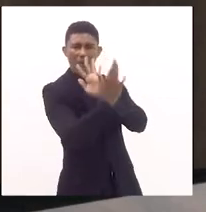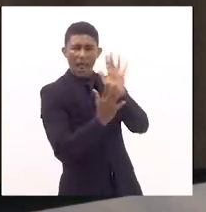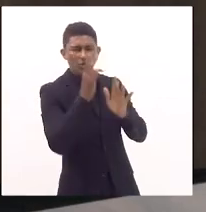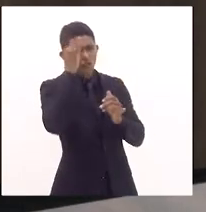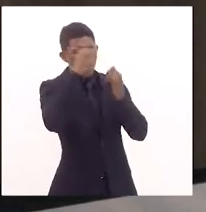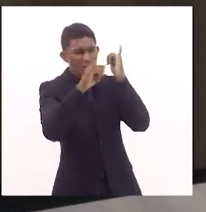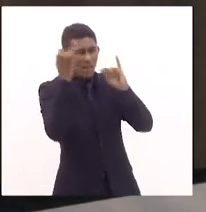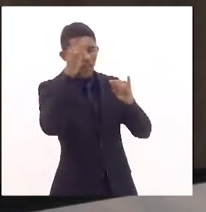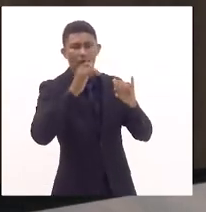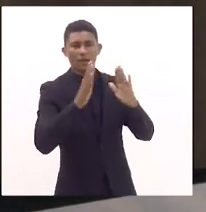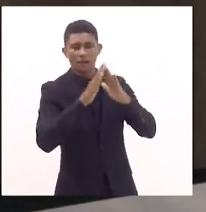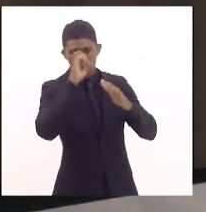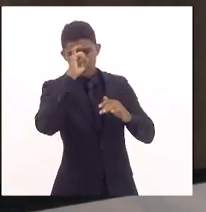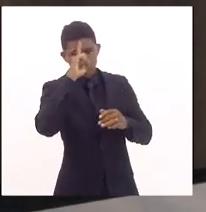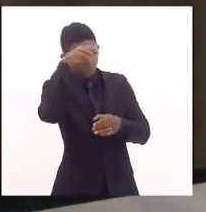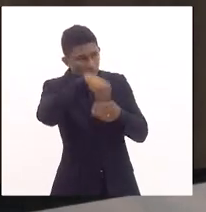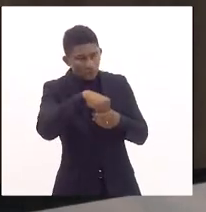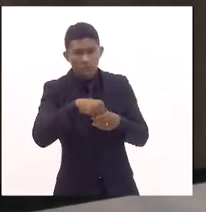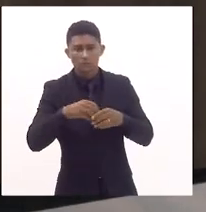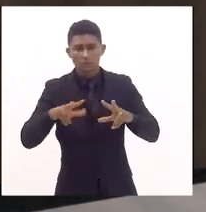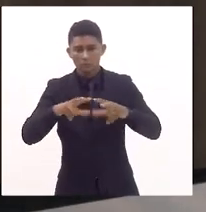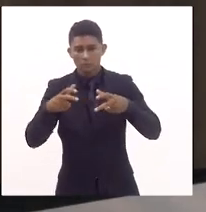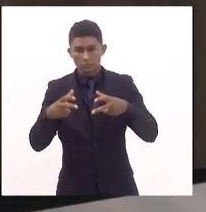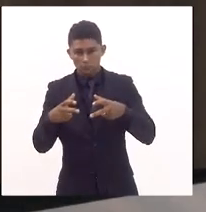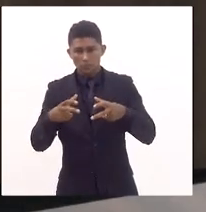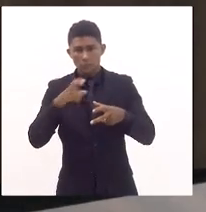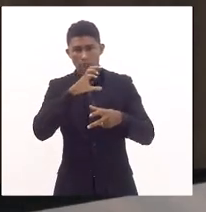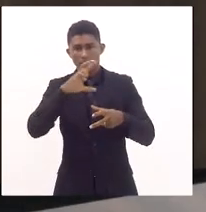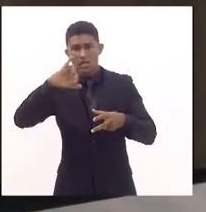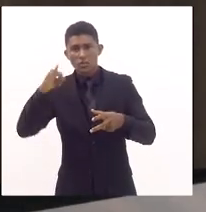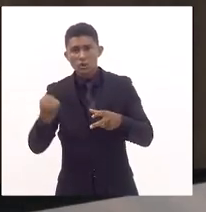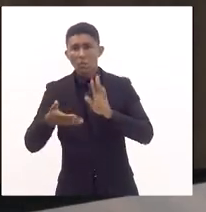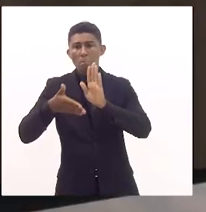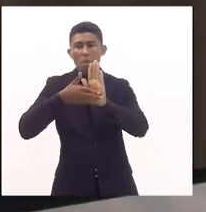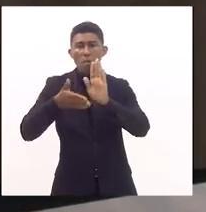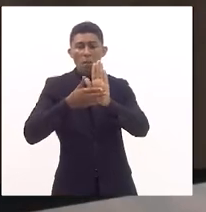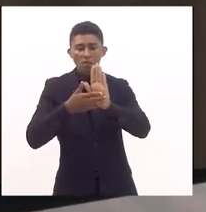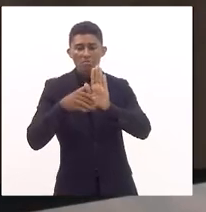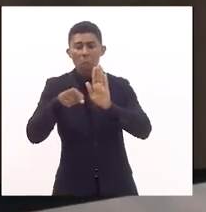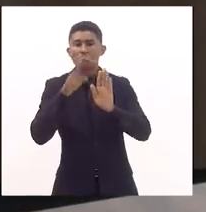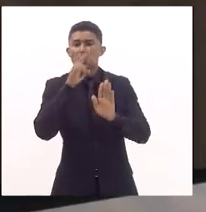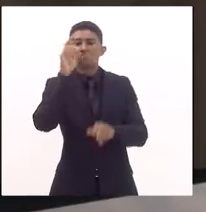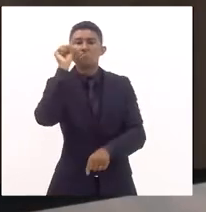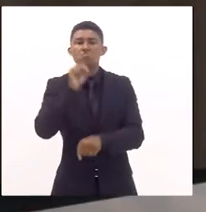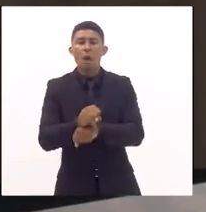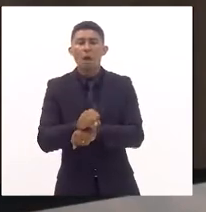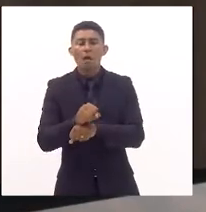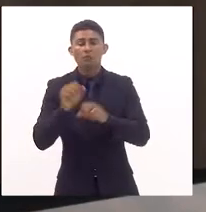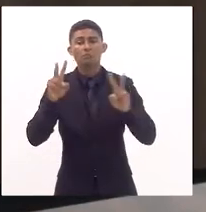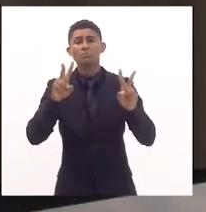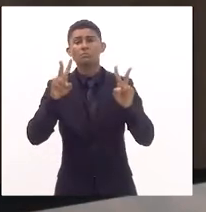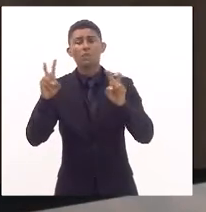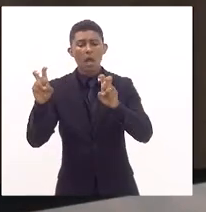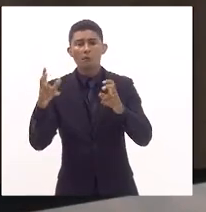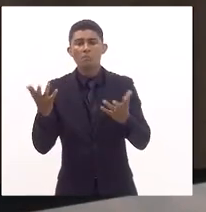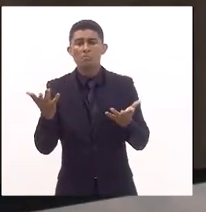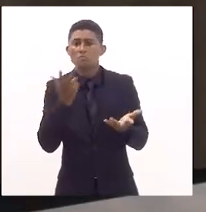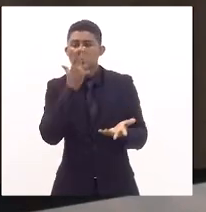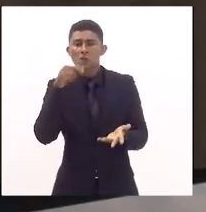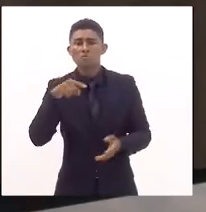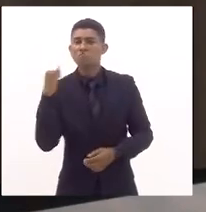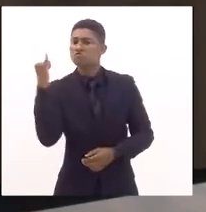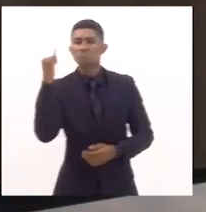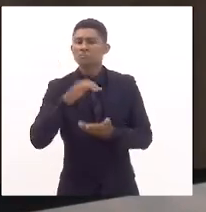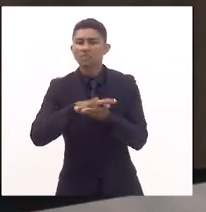hospitais, sequer saíram da Comissão de Constituição e Justiça. Ou seja, temas de prevenção como esse não são importantes, só